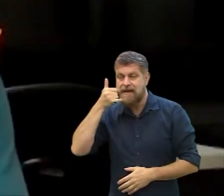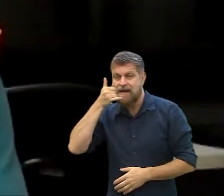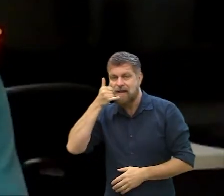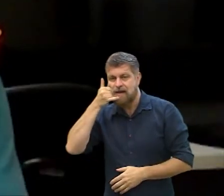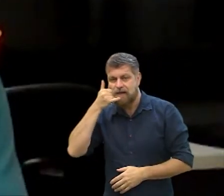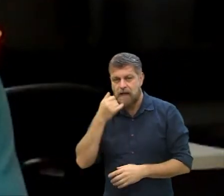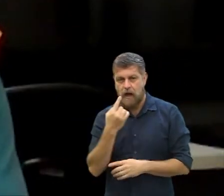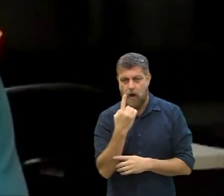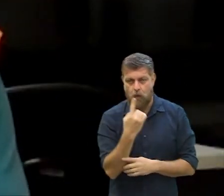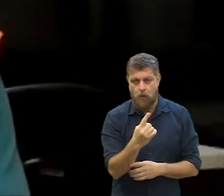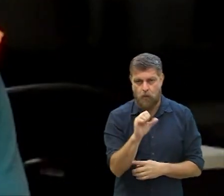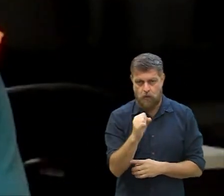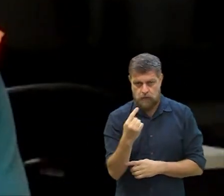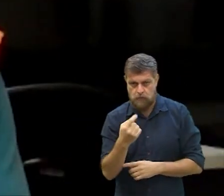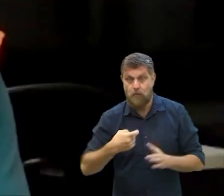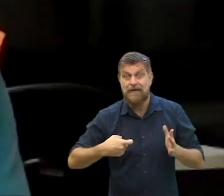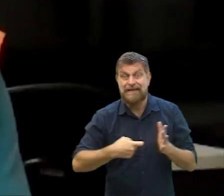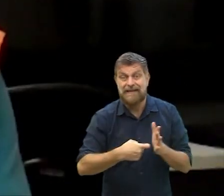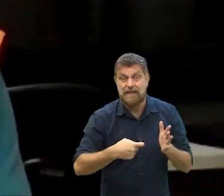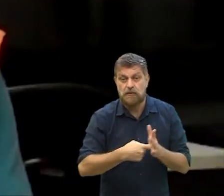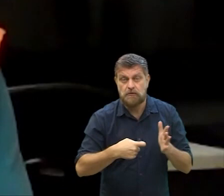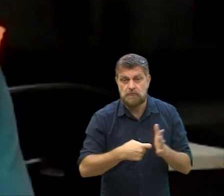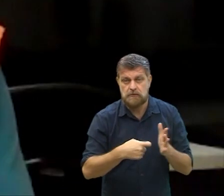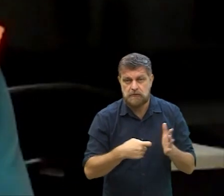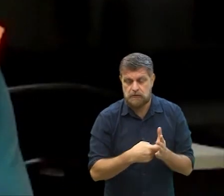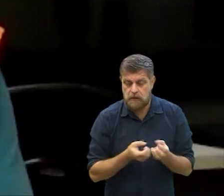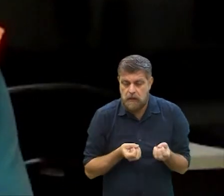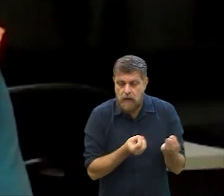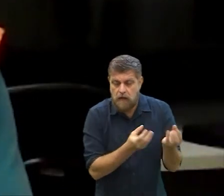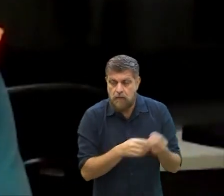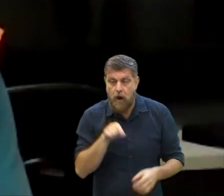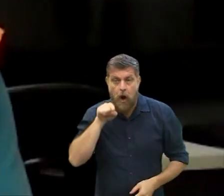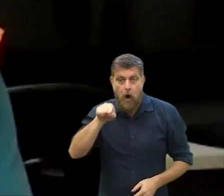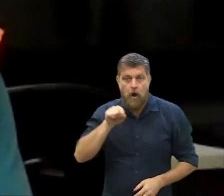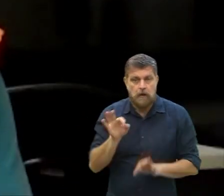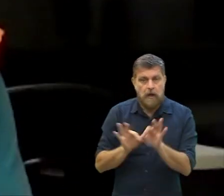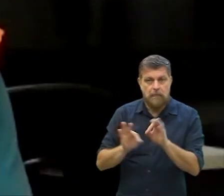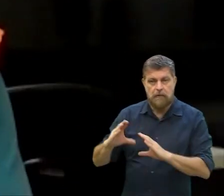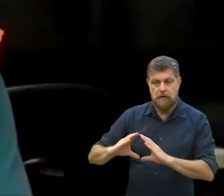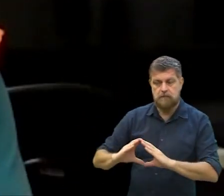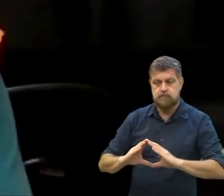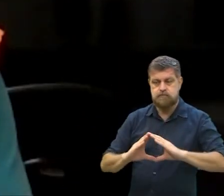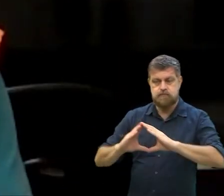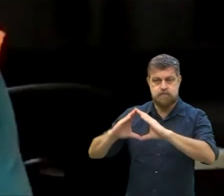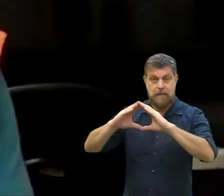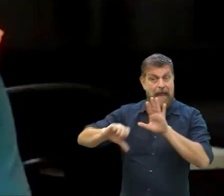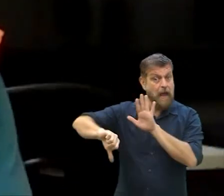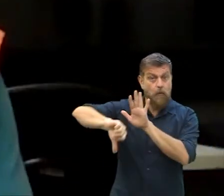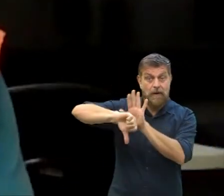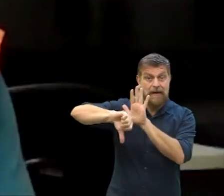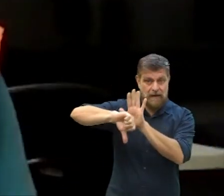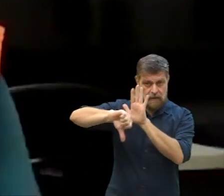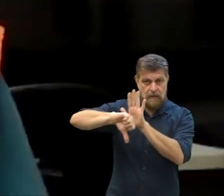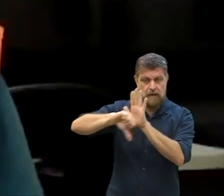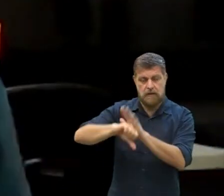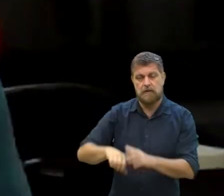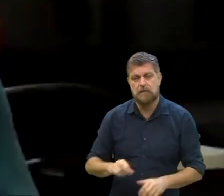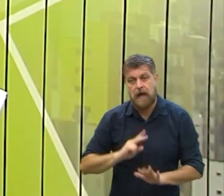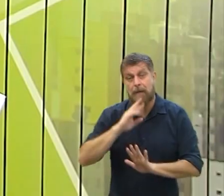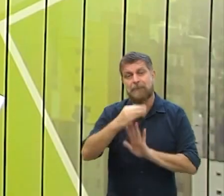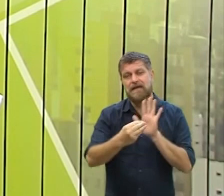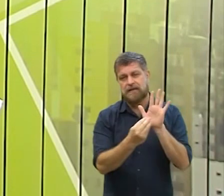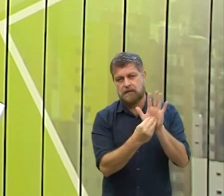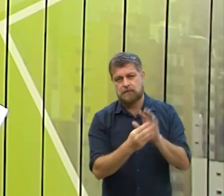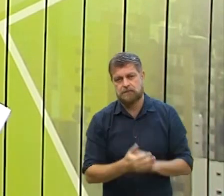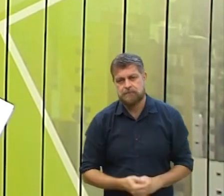ligar também no telefone 181 do Disque Denúncia e informar que está havendo um crime ambiental, uma possibilidade de um crime